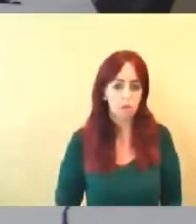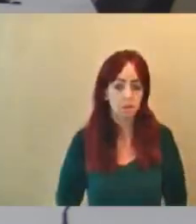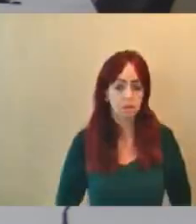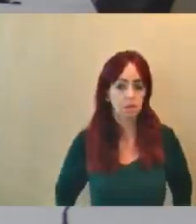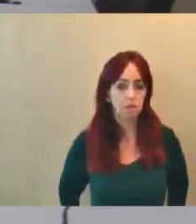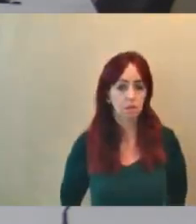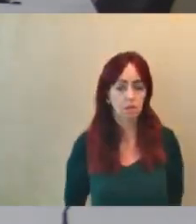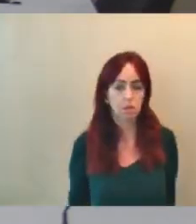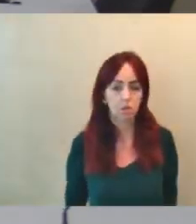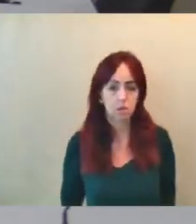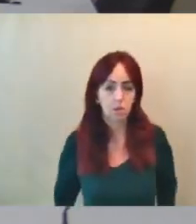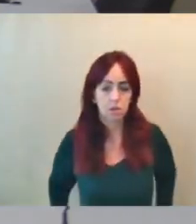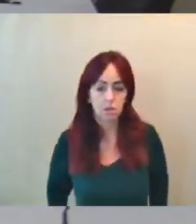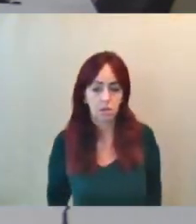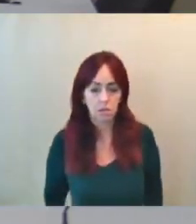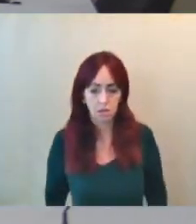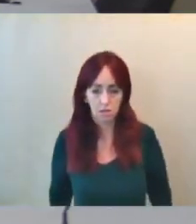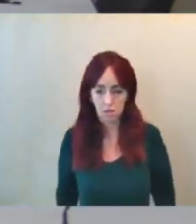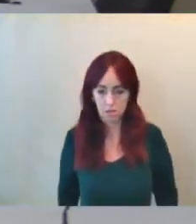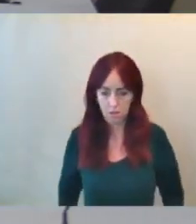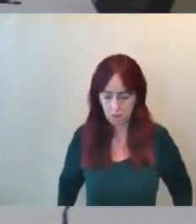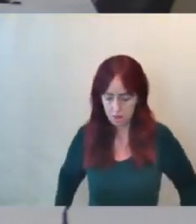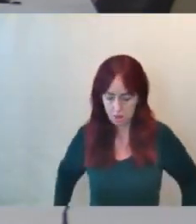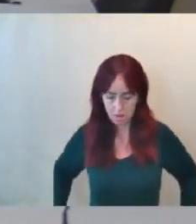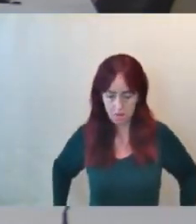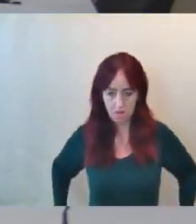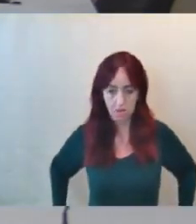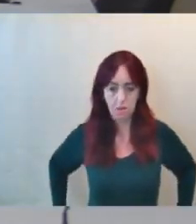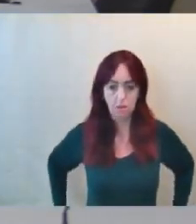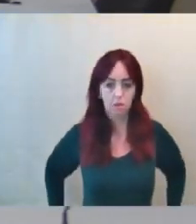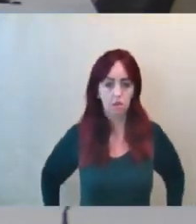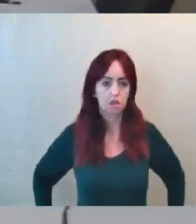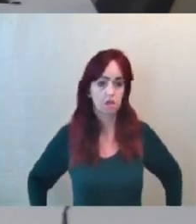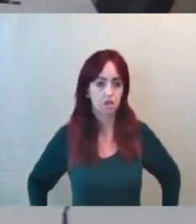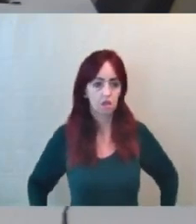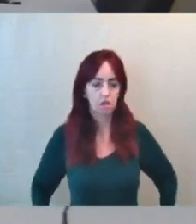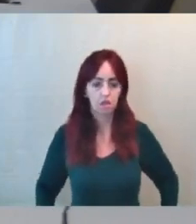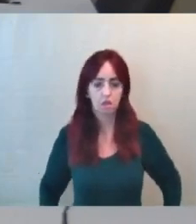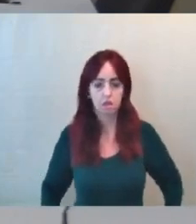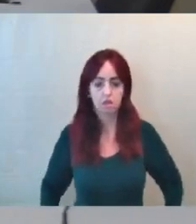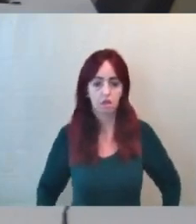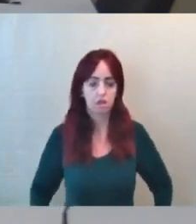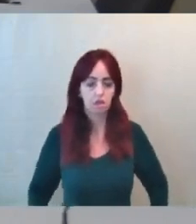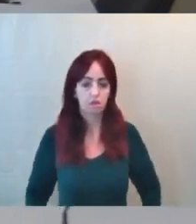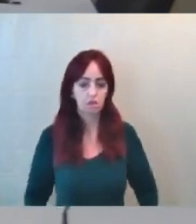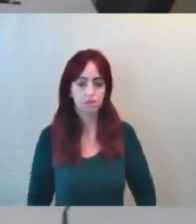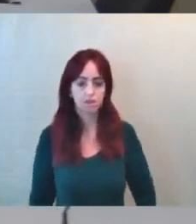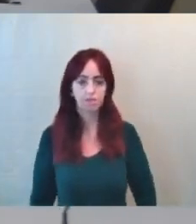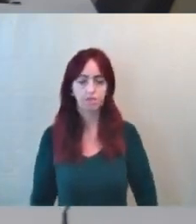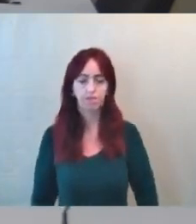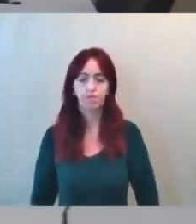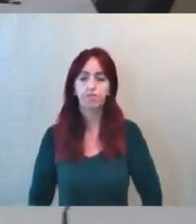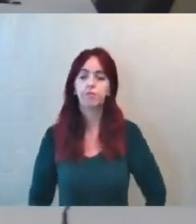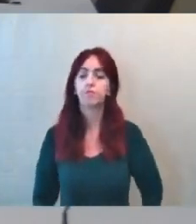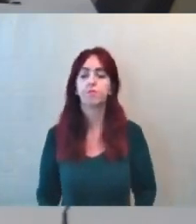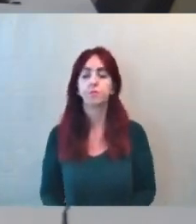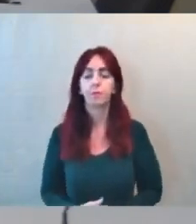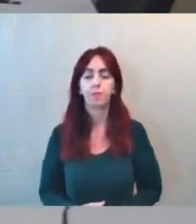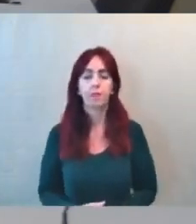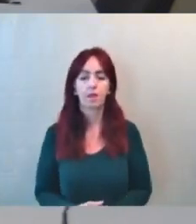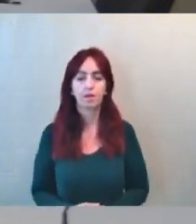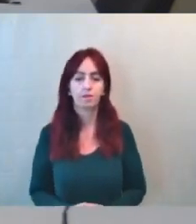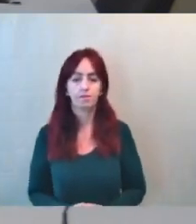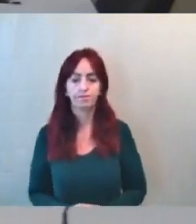for para... E se ele pudesse vir pessoalmente... Eu já vou terminar meus pedidos de informação aqui. As perguntas que eu quero, eu já estou